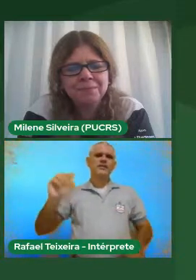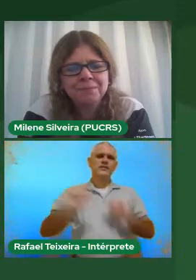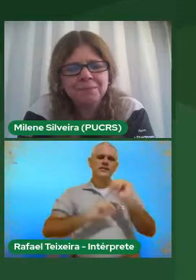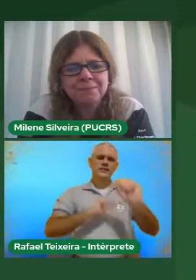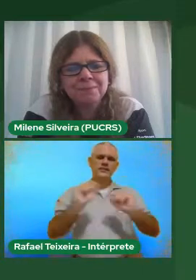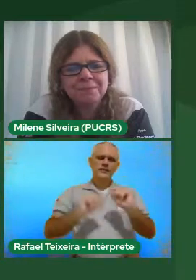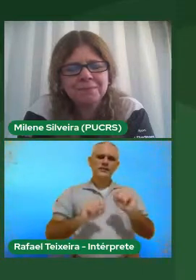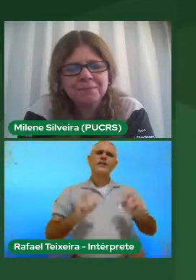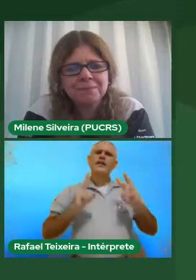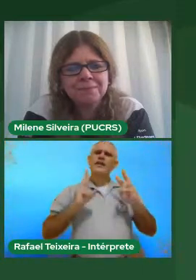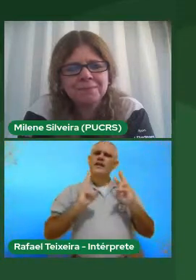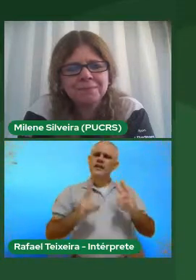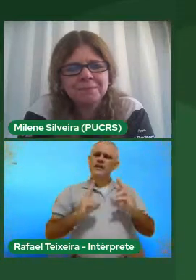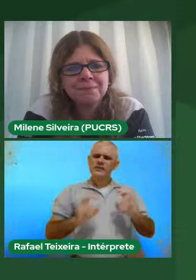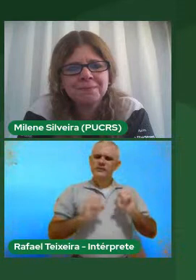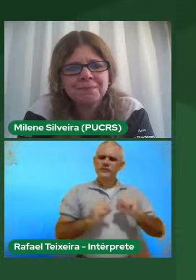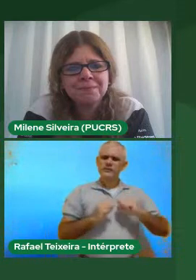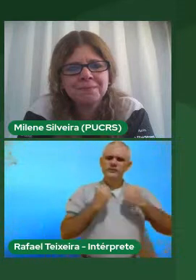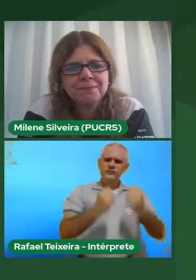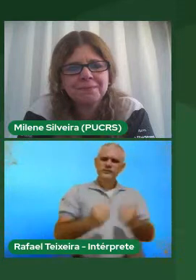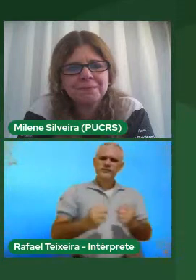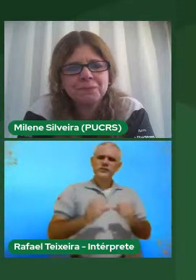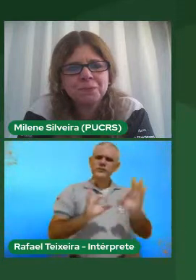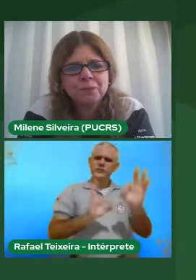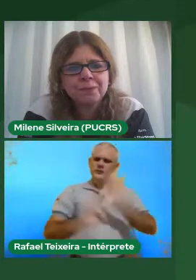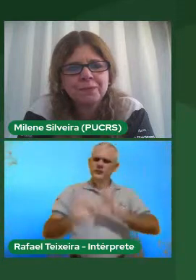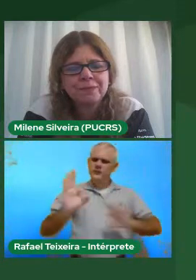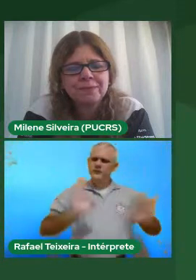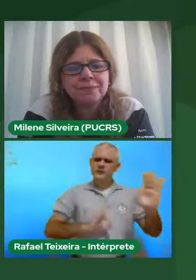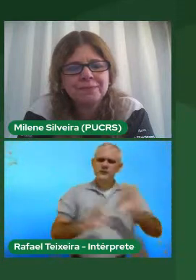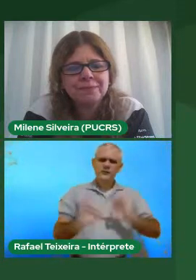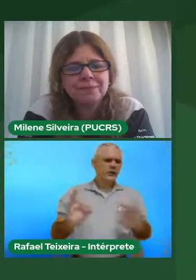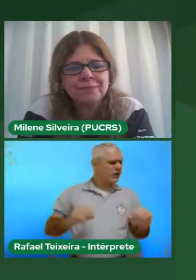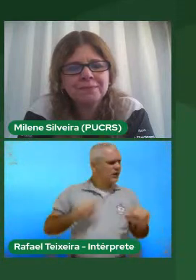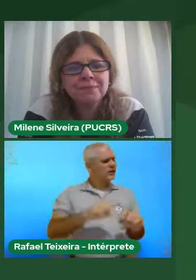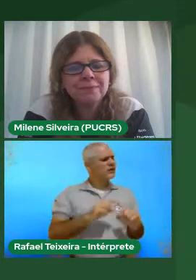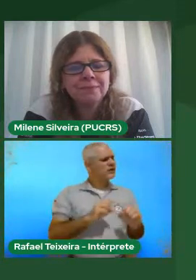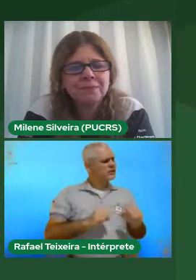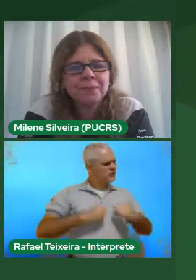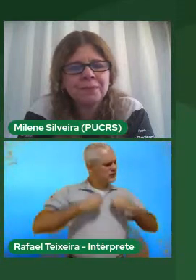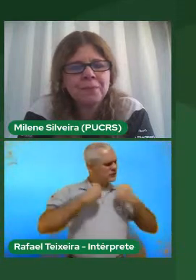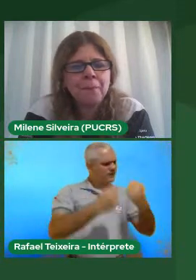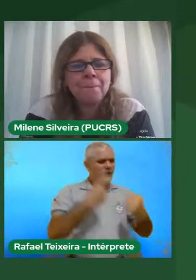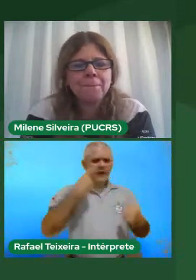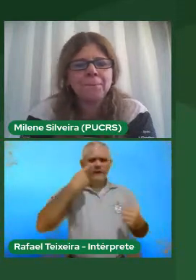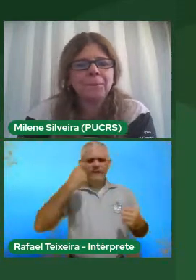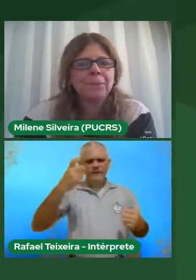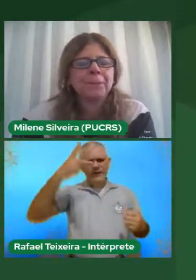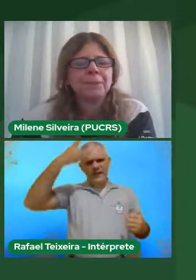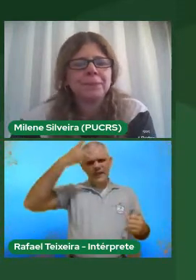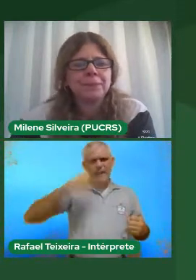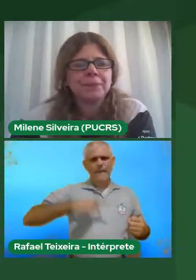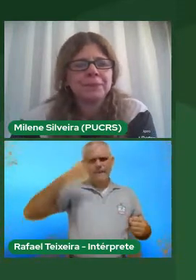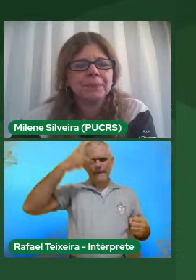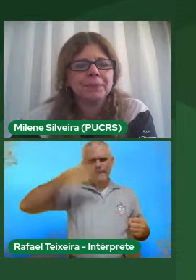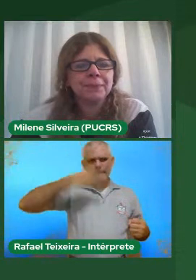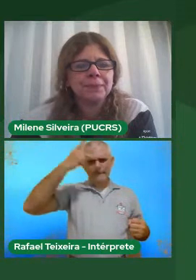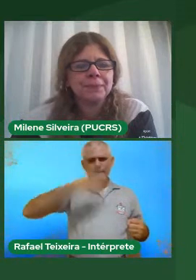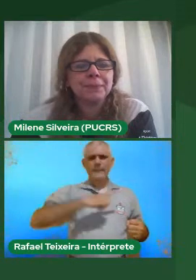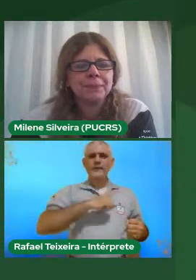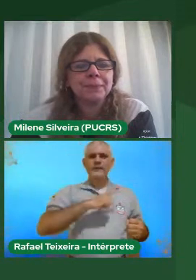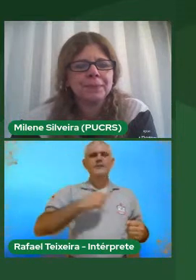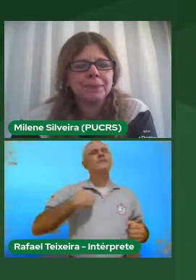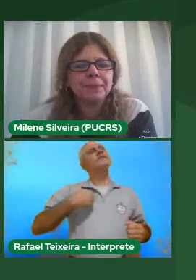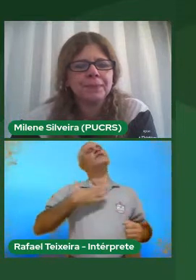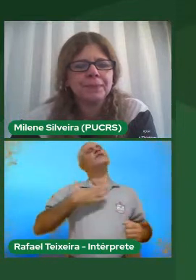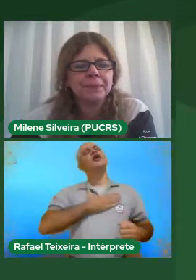comprometimento, dedicação, uma leveza e bom humor que torna sempre muito produtivo e agradável estar em torno dela e trabalhar com ela. Então, foi